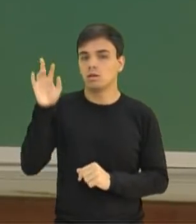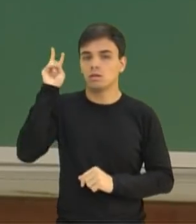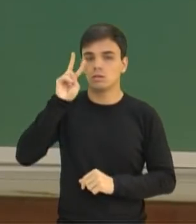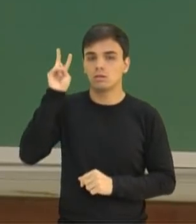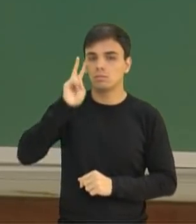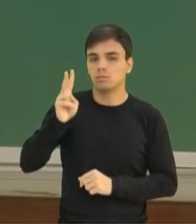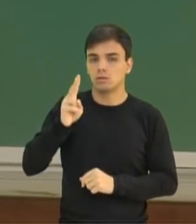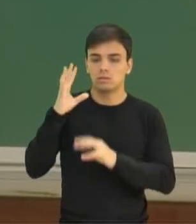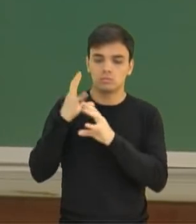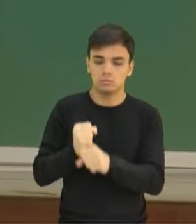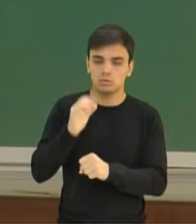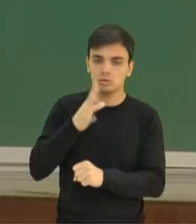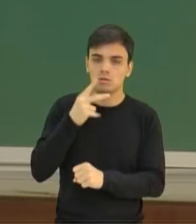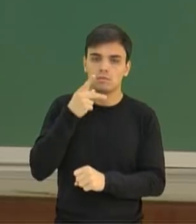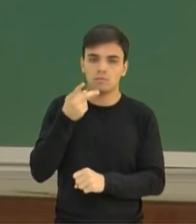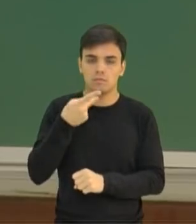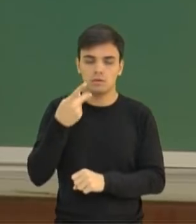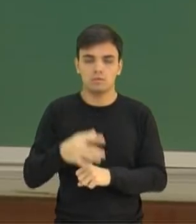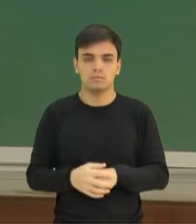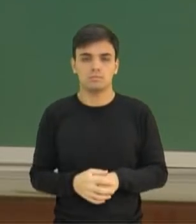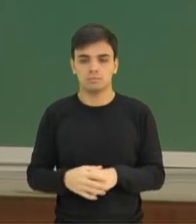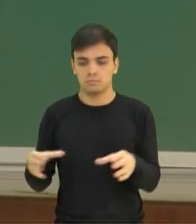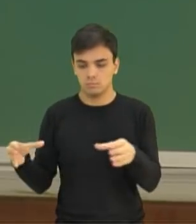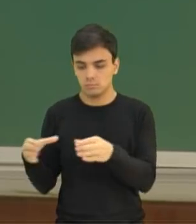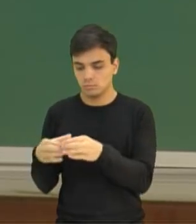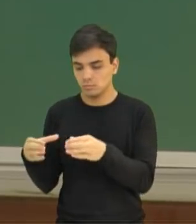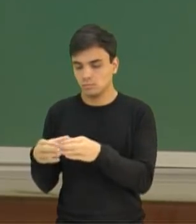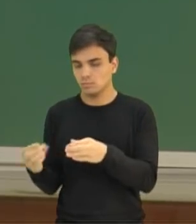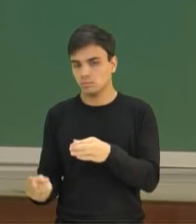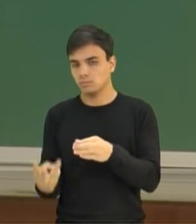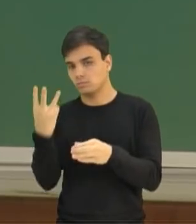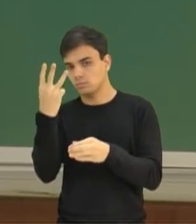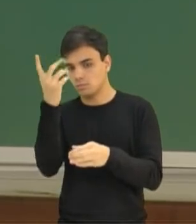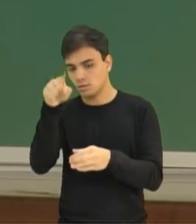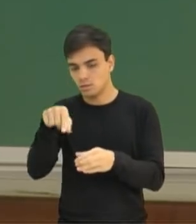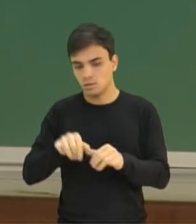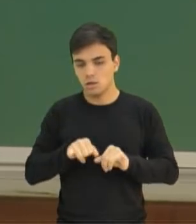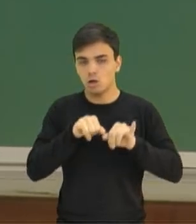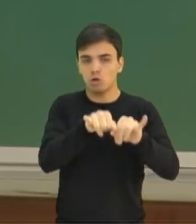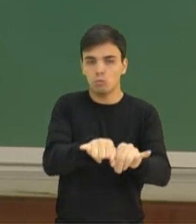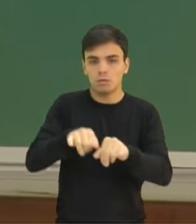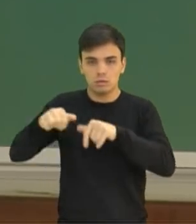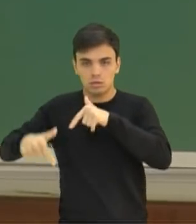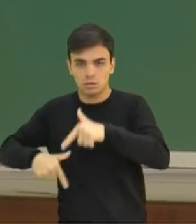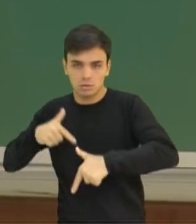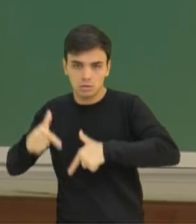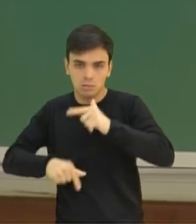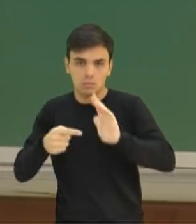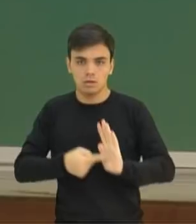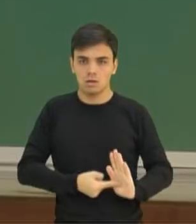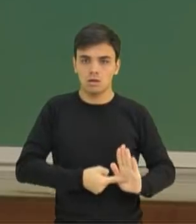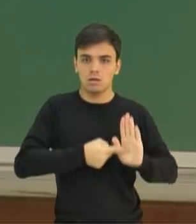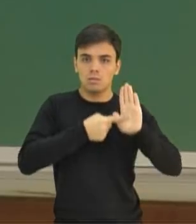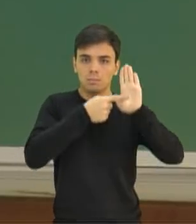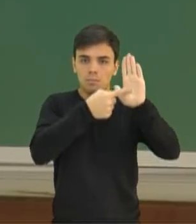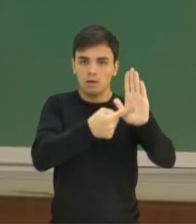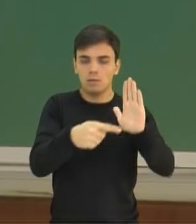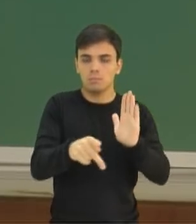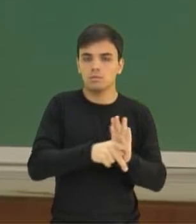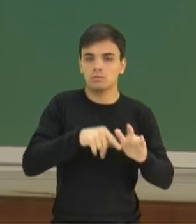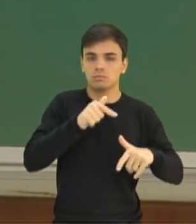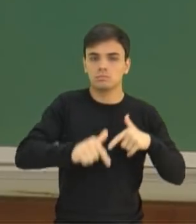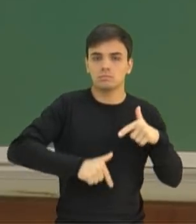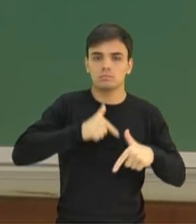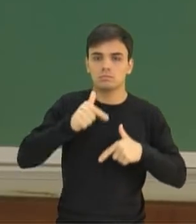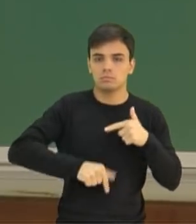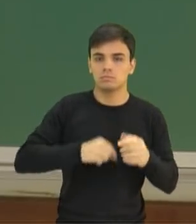tudo isso que a gente falou. Setor terciário é aquele do comércio e dos serviços, com um destaque aqui para os serviços